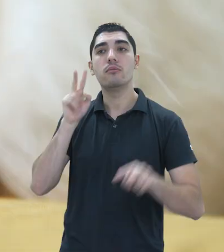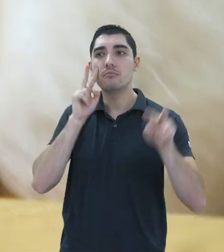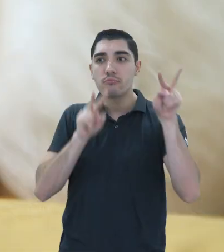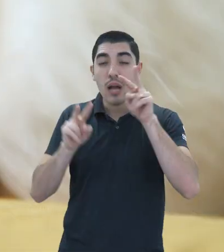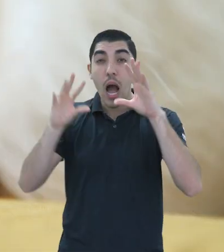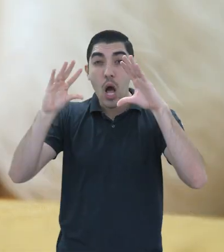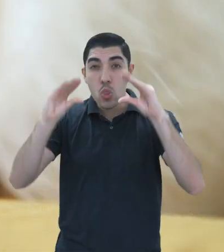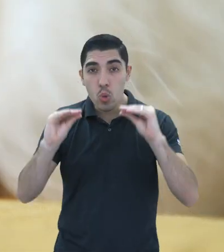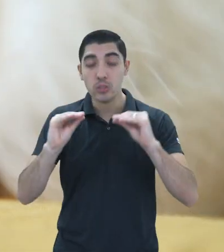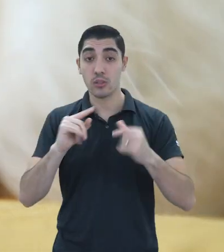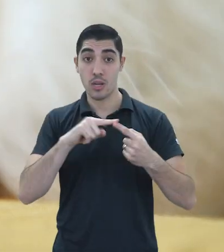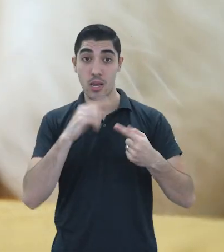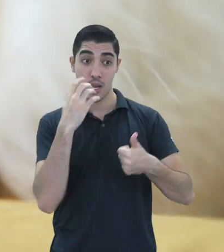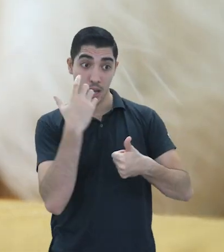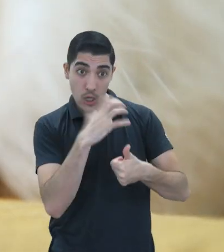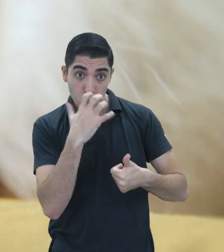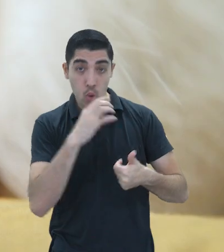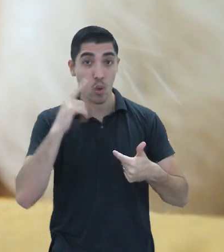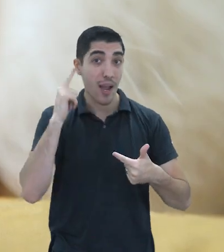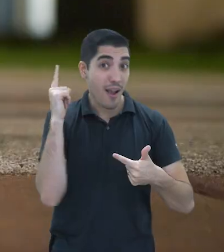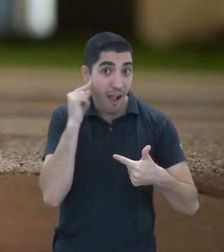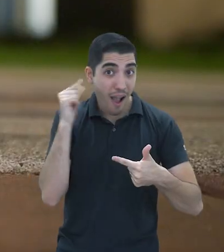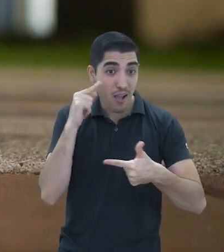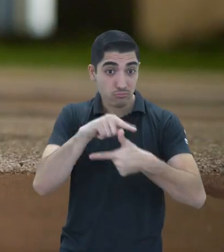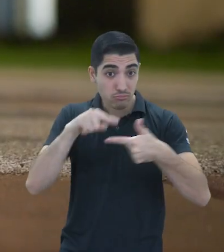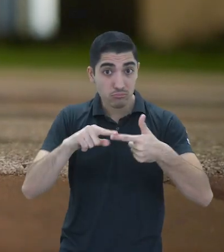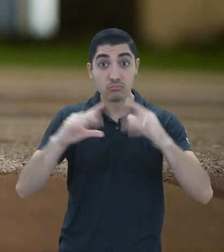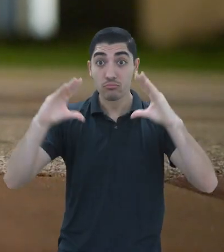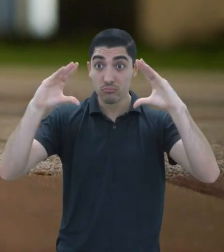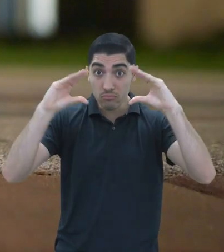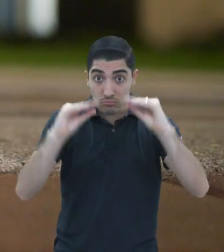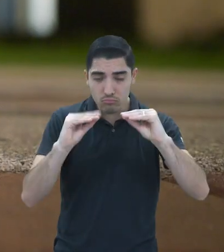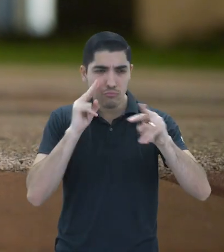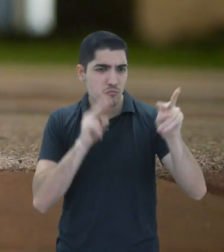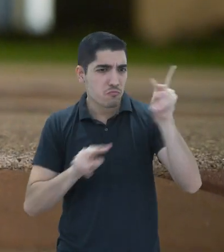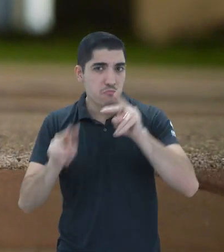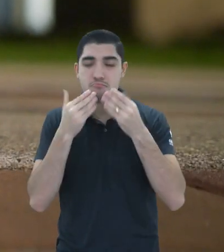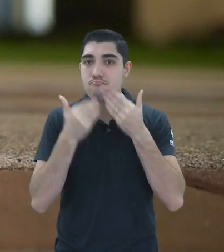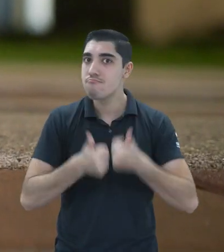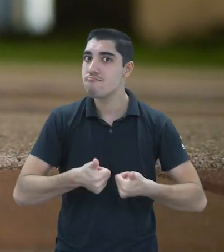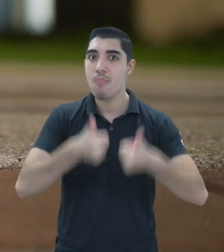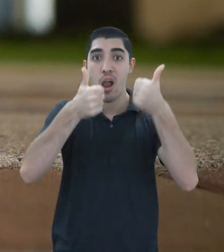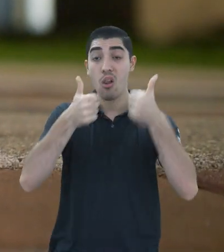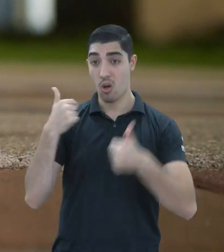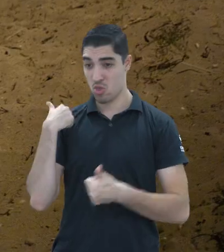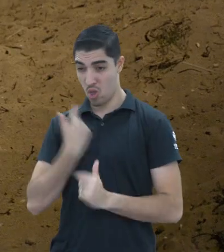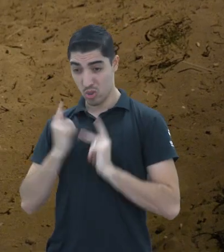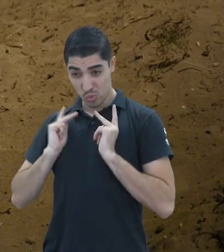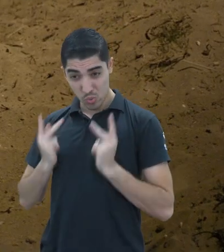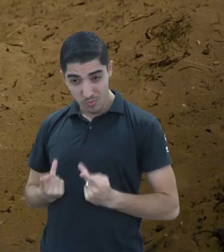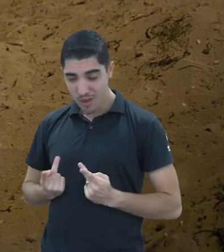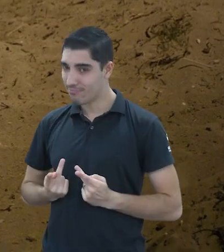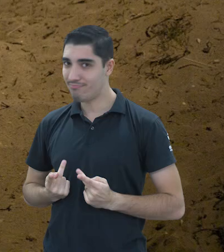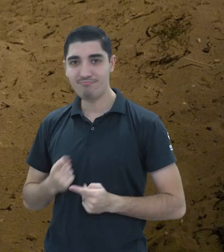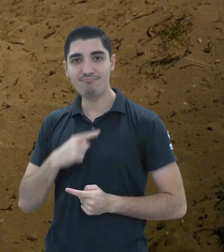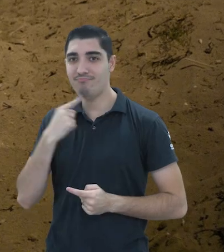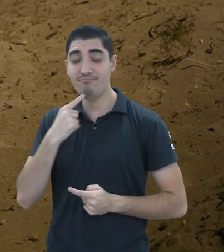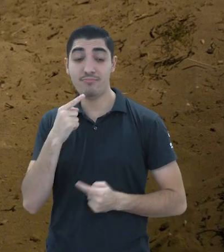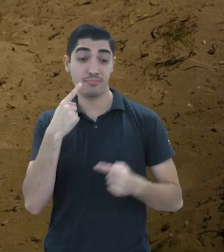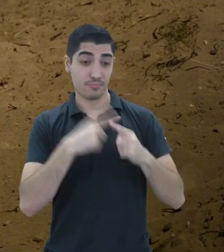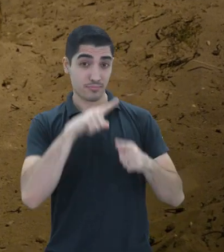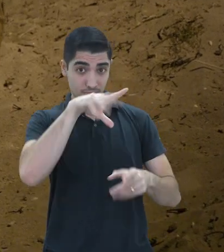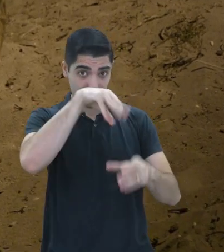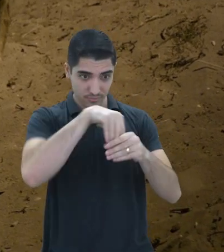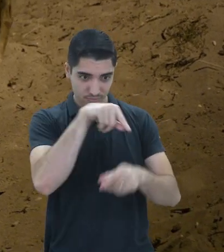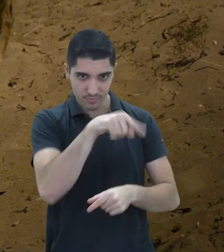noturna. Cães e gatos enxergam muito melhor à noite do que nós, seres humanos. Isso porque eles têm mais